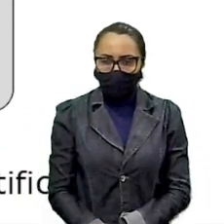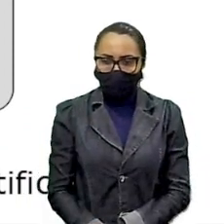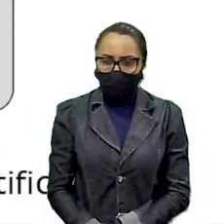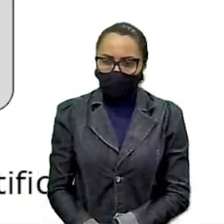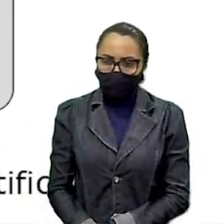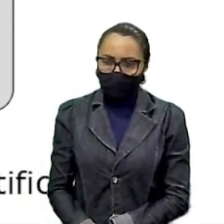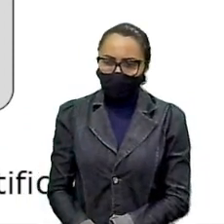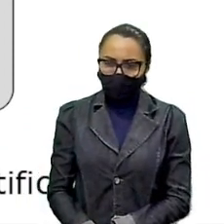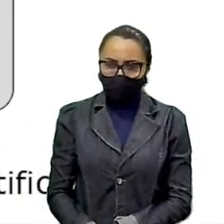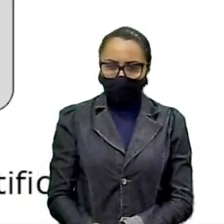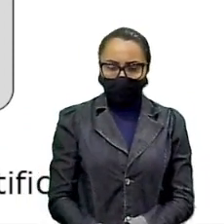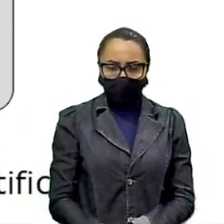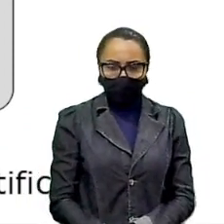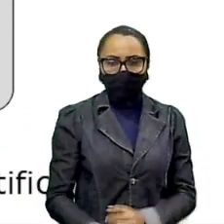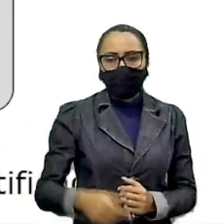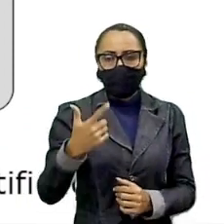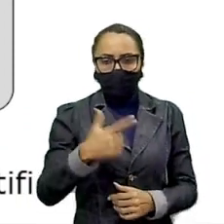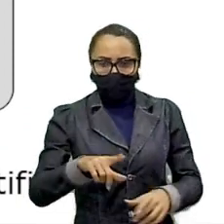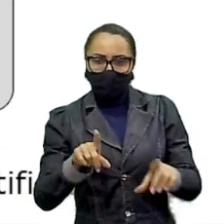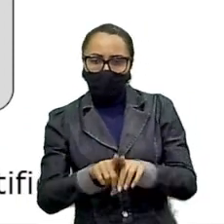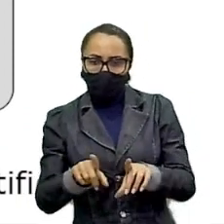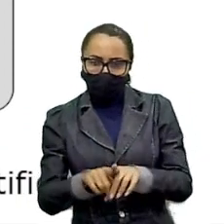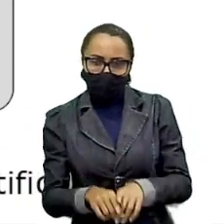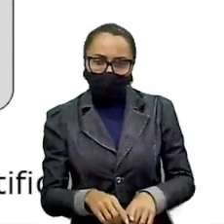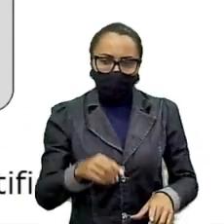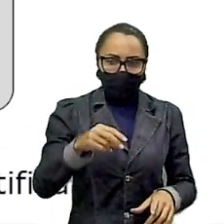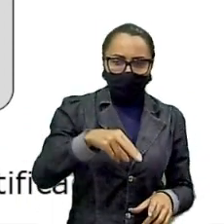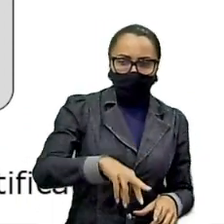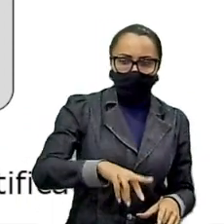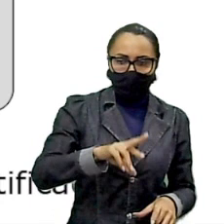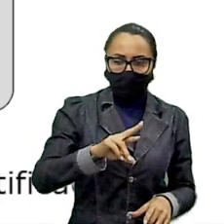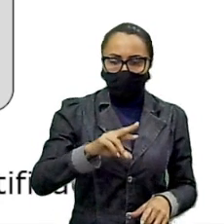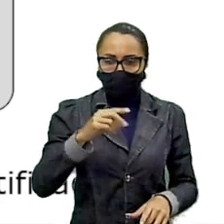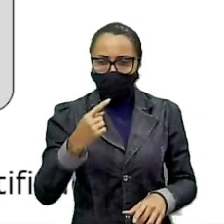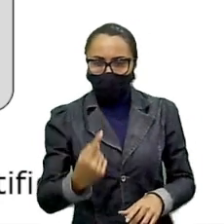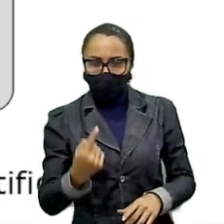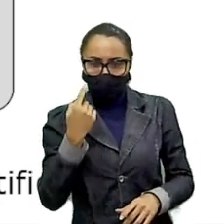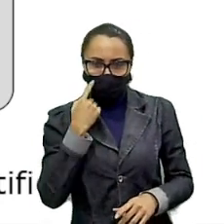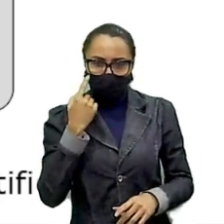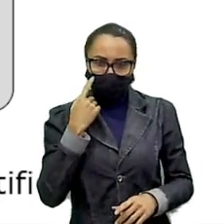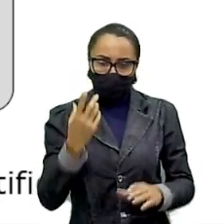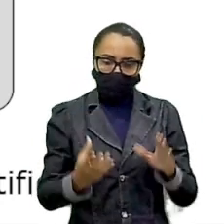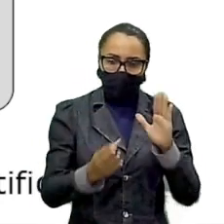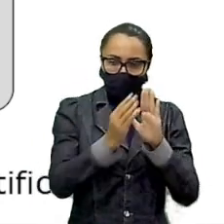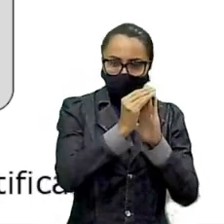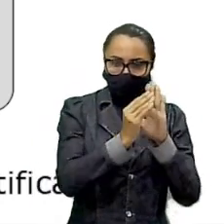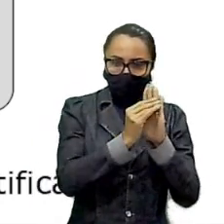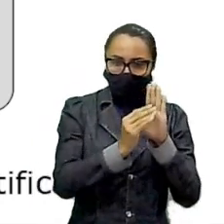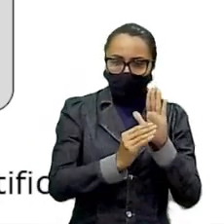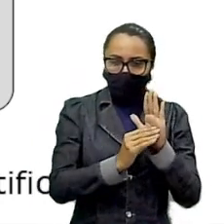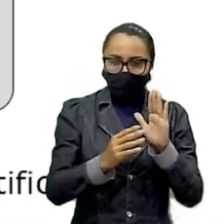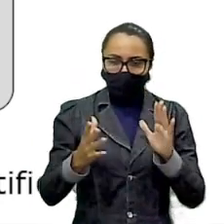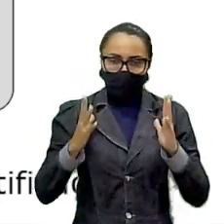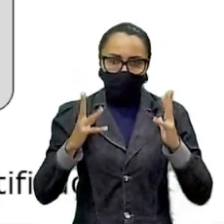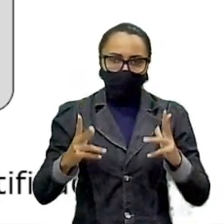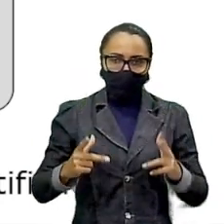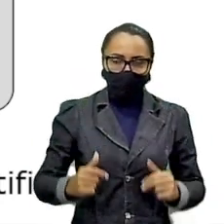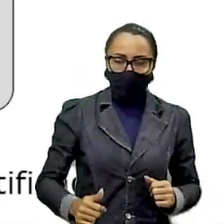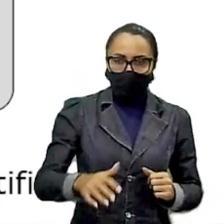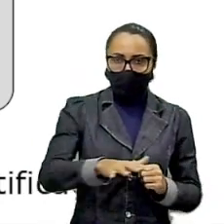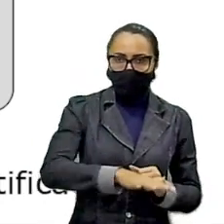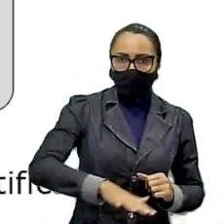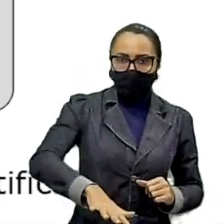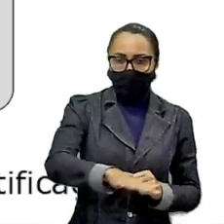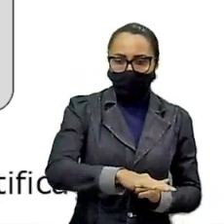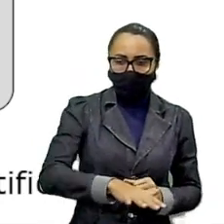E aí, outra atualização também da NR1, que traz esses pilares da higiene ocupacional,